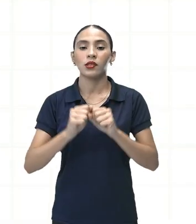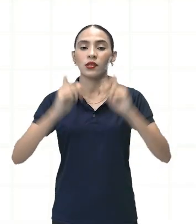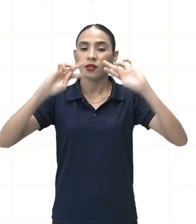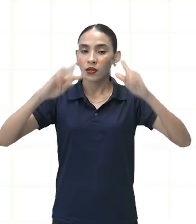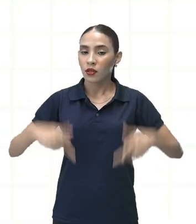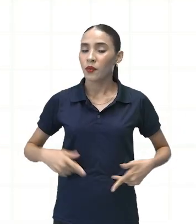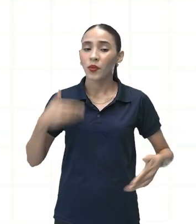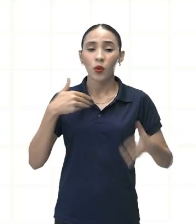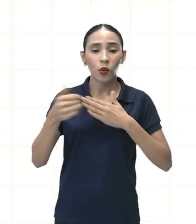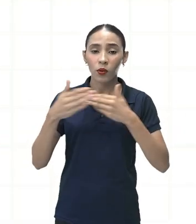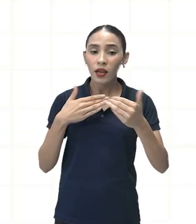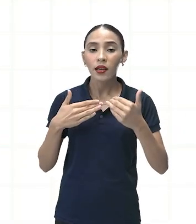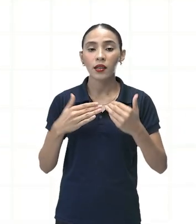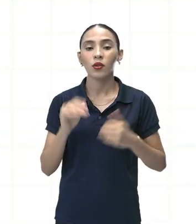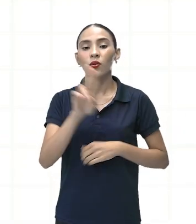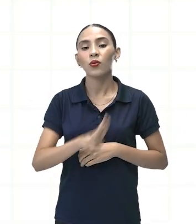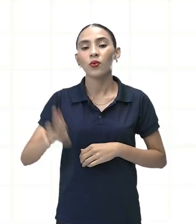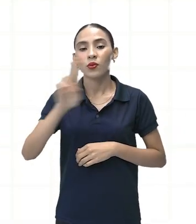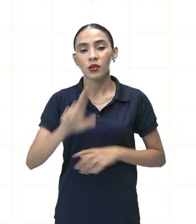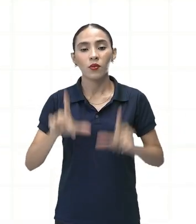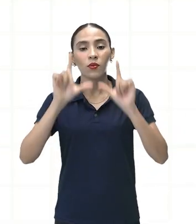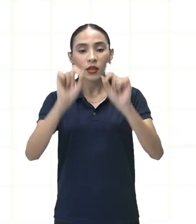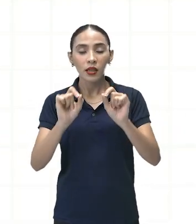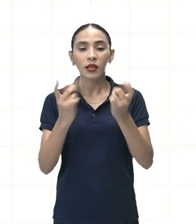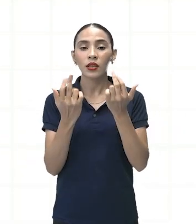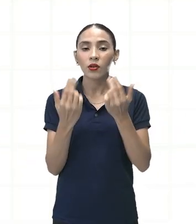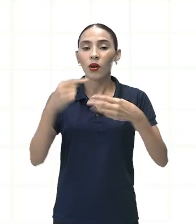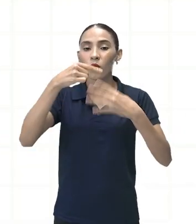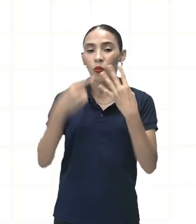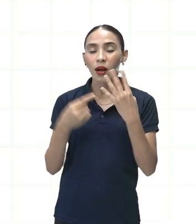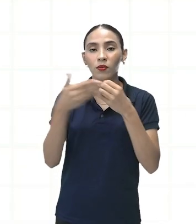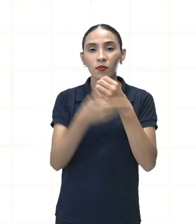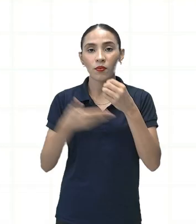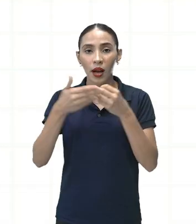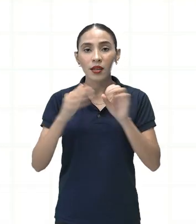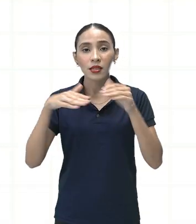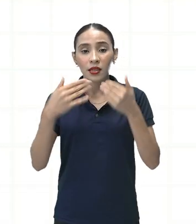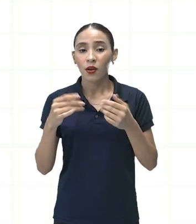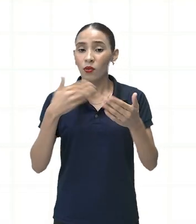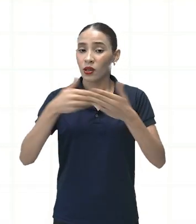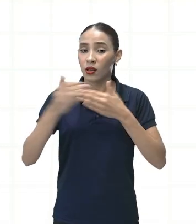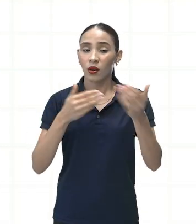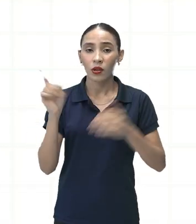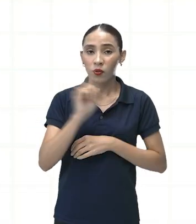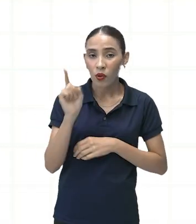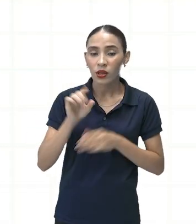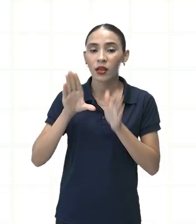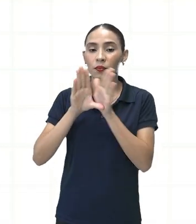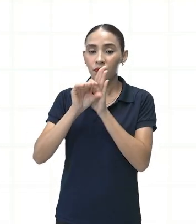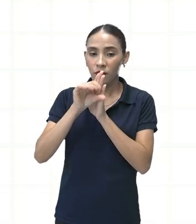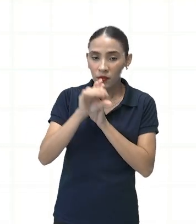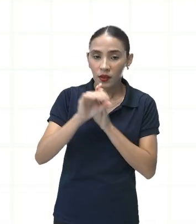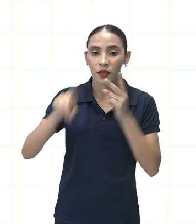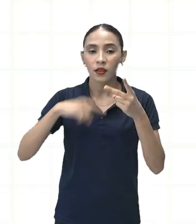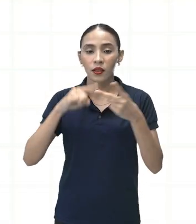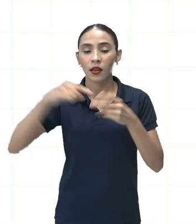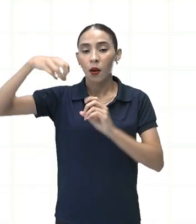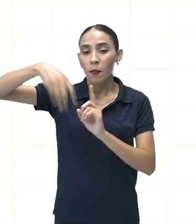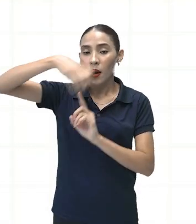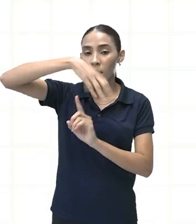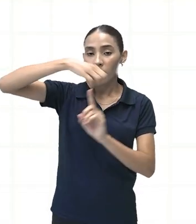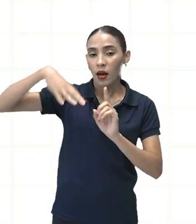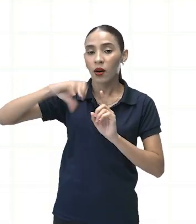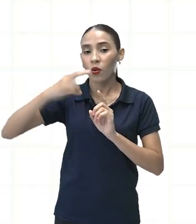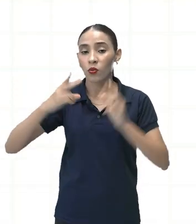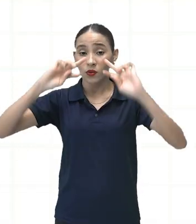bases nitrogenadas é que todos os seres vivos, seja ele qual for, usam as mesmas 4 bases.